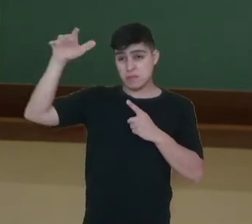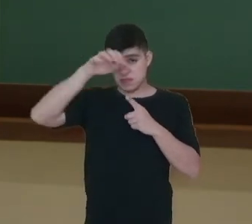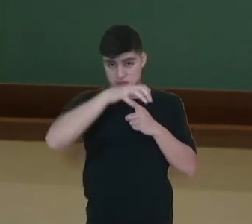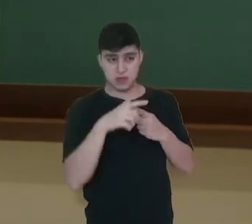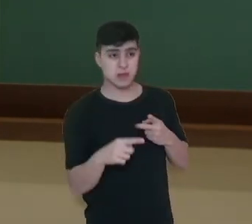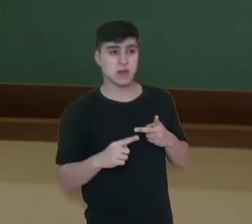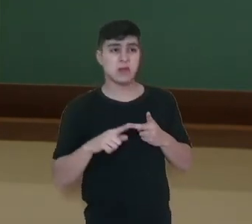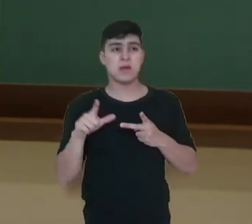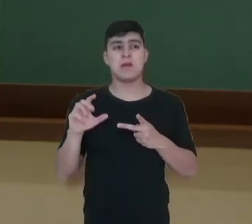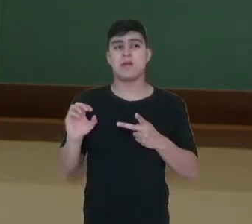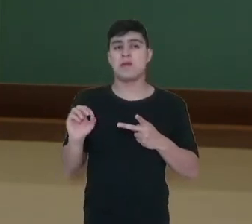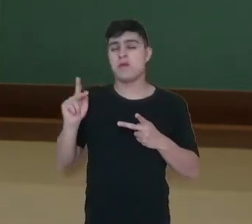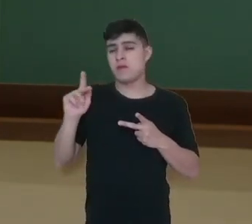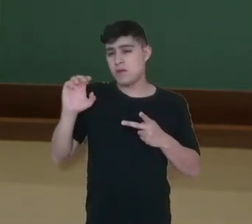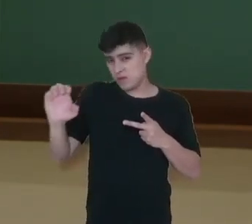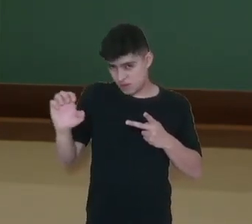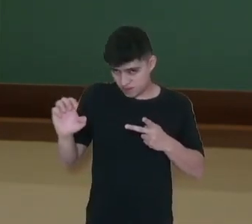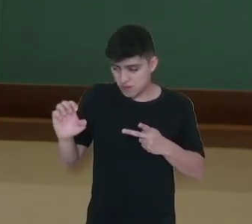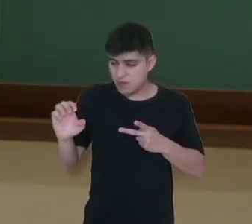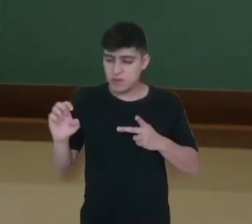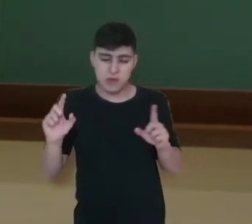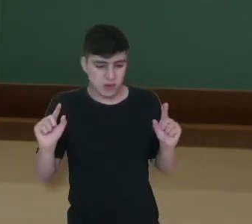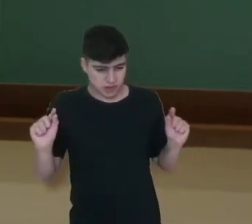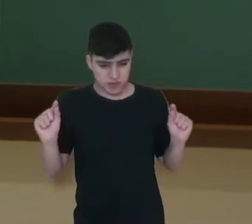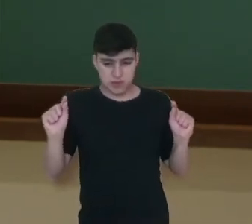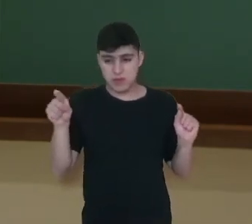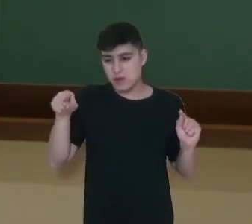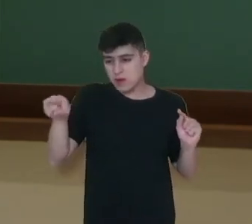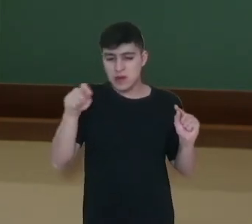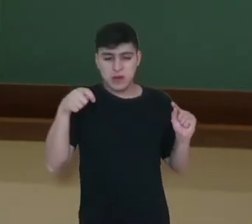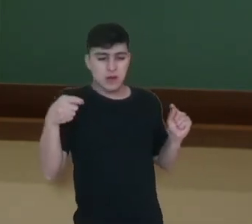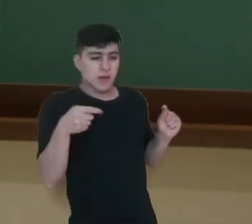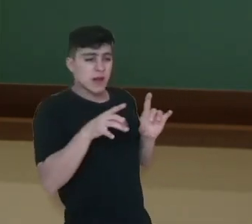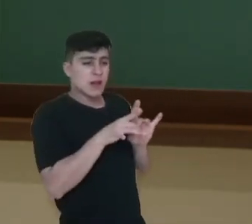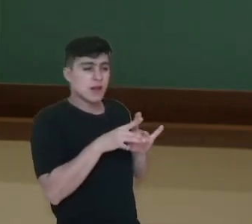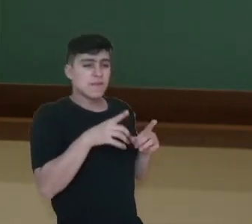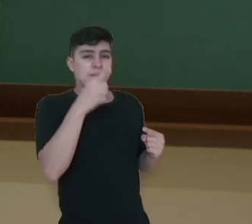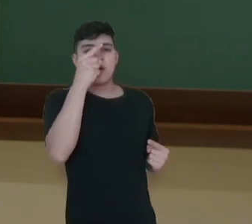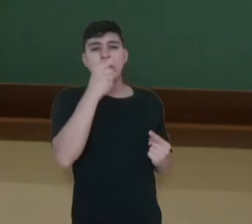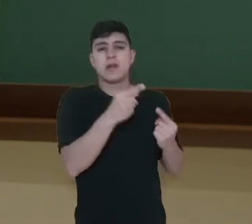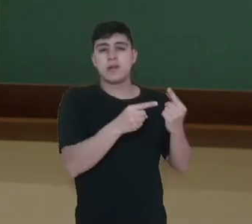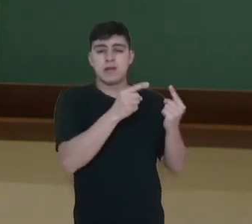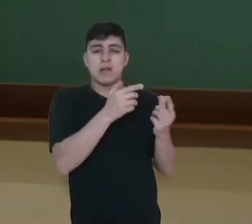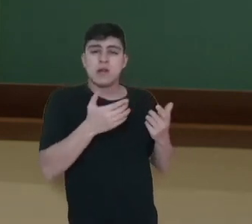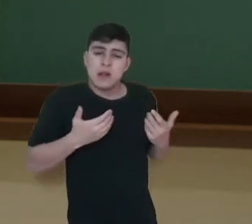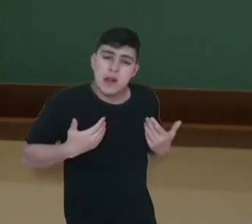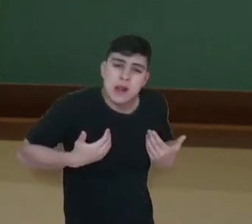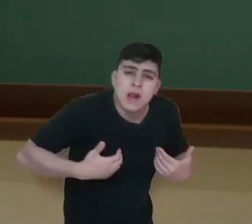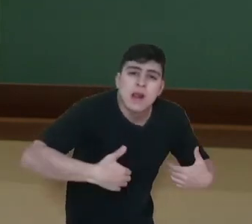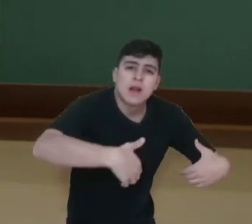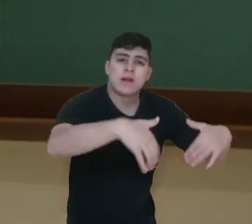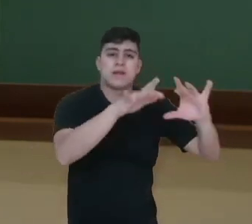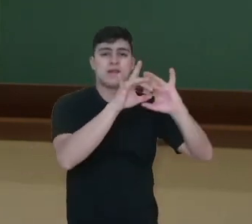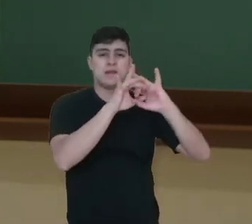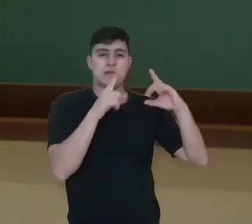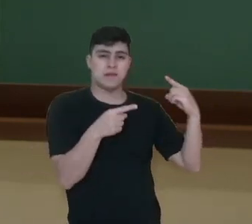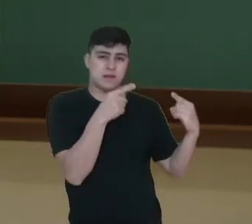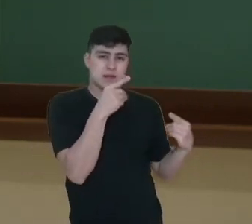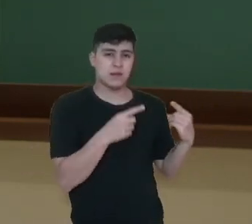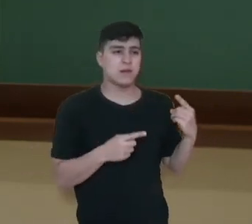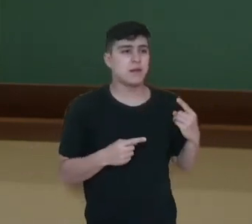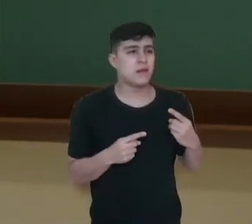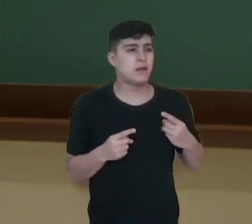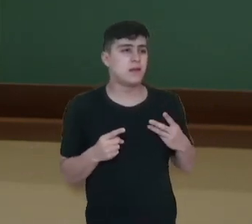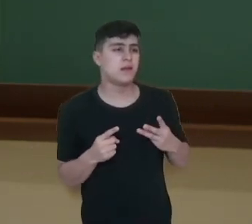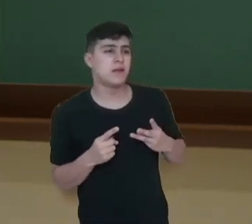de Locke, de John Locke, a ideia do pai do liberalismo político, liberdade política, certo? A gente vai ter